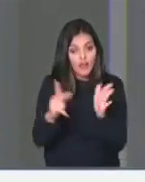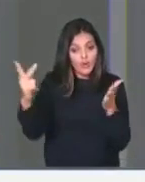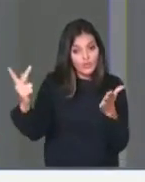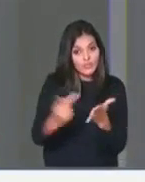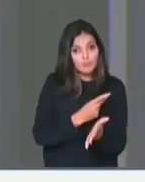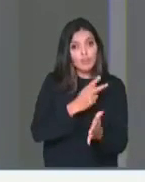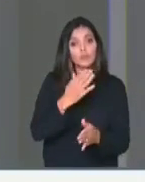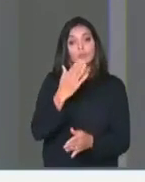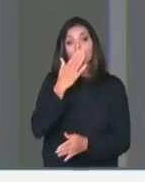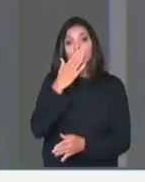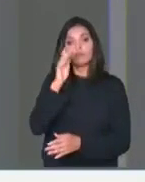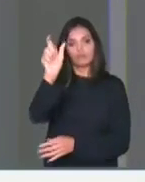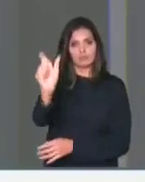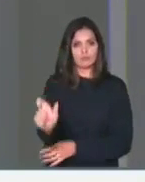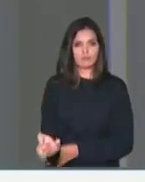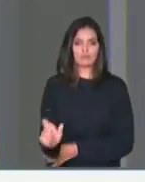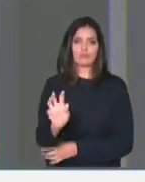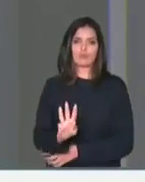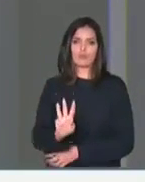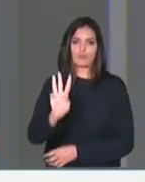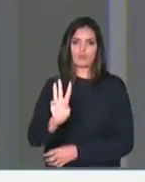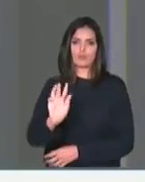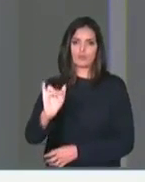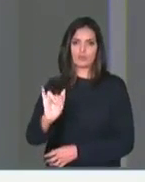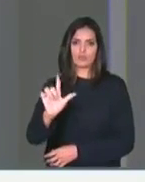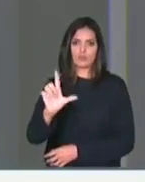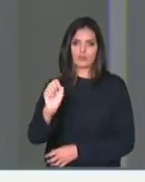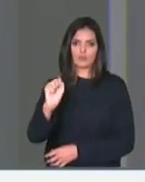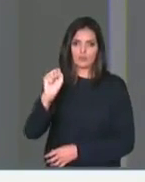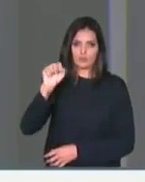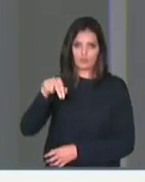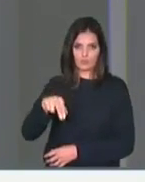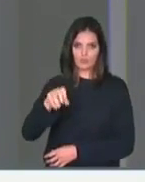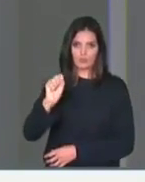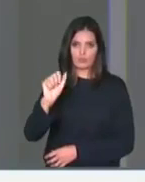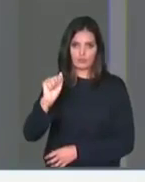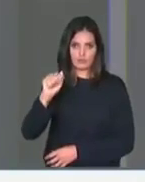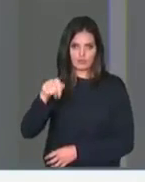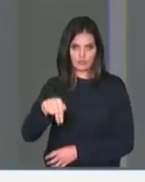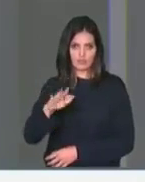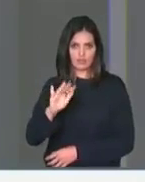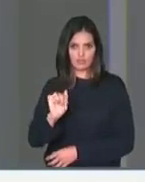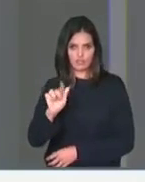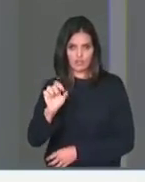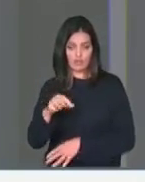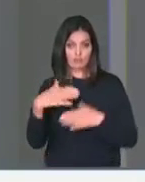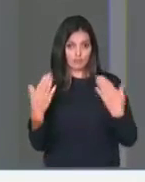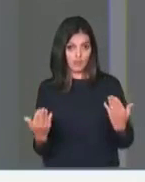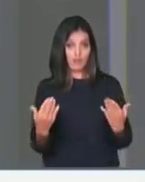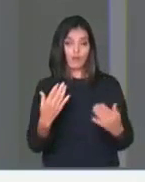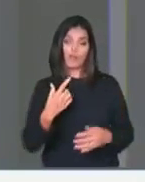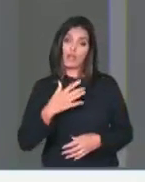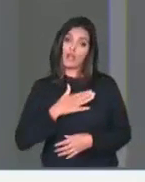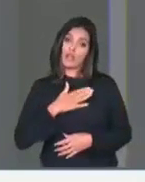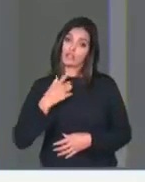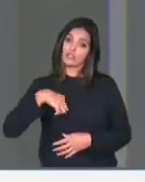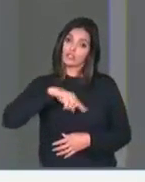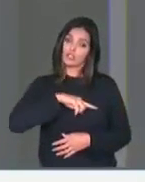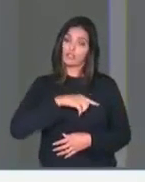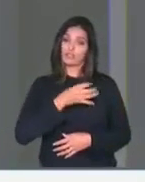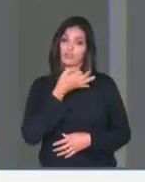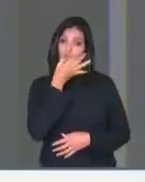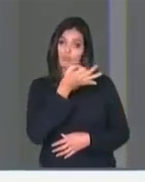específico do deputado wilson santiago e botando esse caso específico o nosso entendimento é que a manutenção